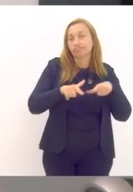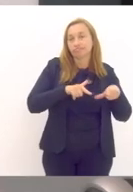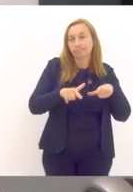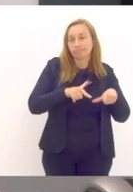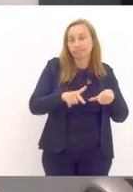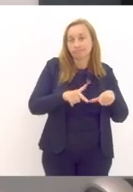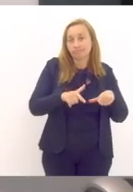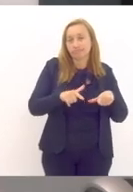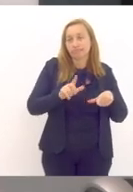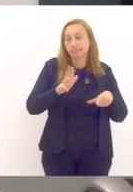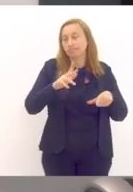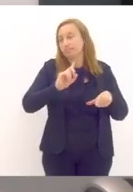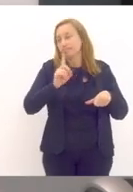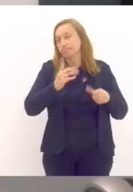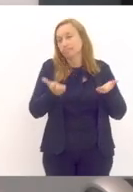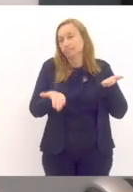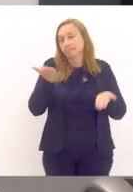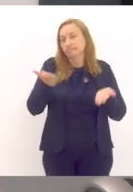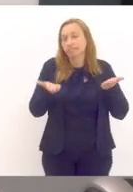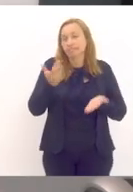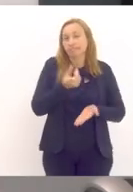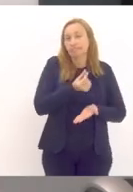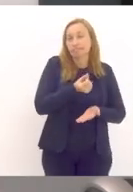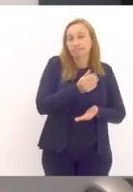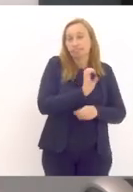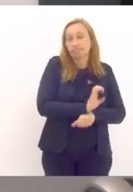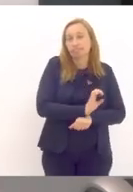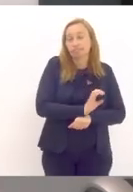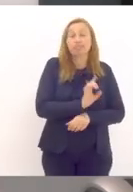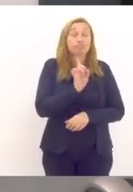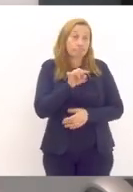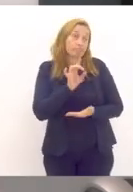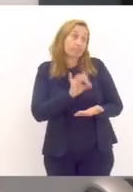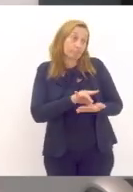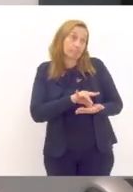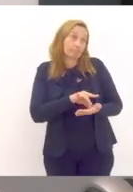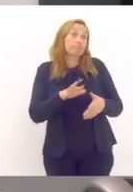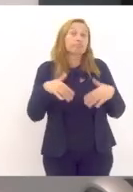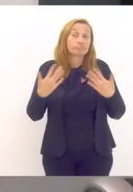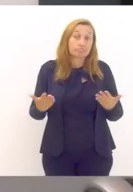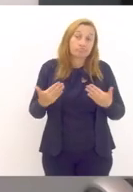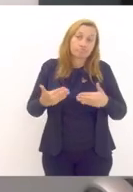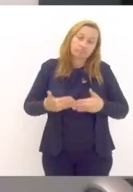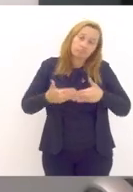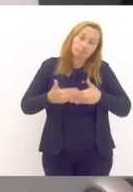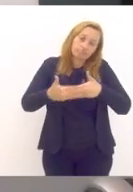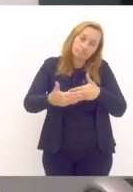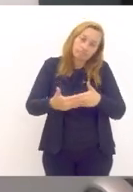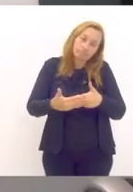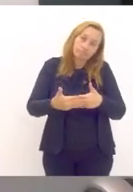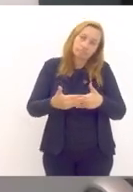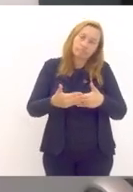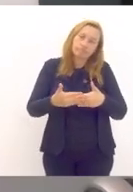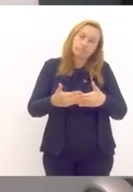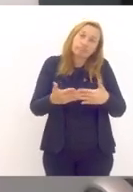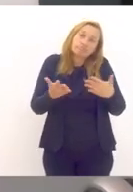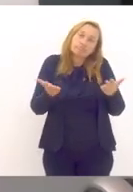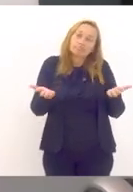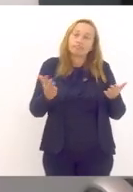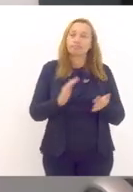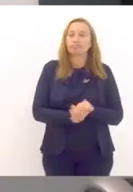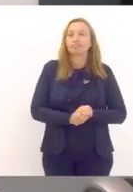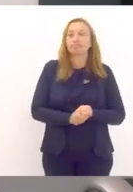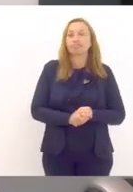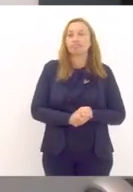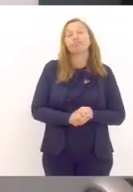não equilibrará as contas do nosso Estado. Essa é que é a grande verdade. Então, ou avançamos nessa direção, né, e